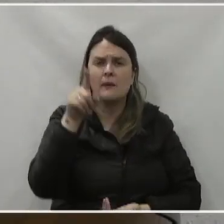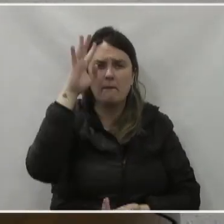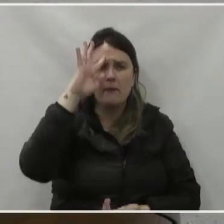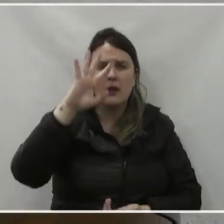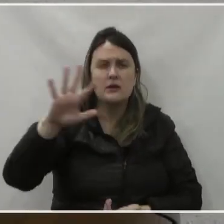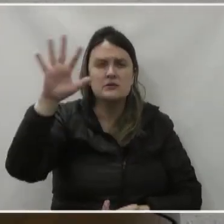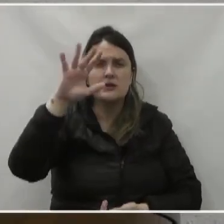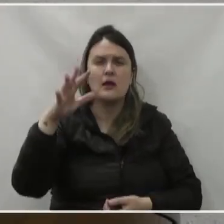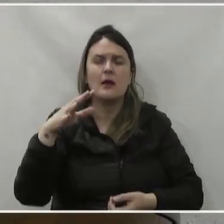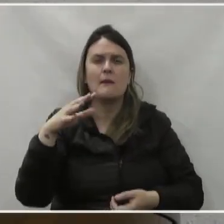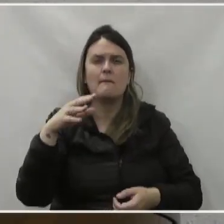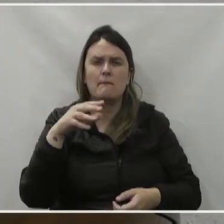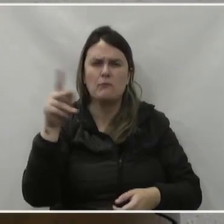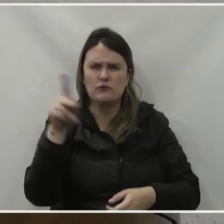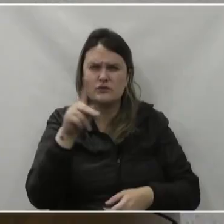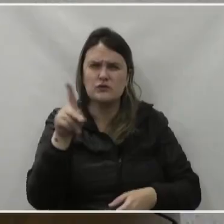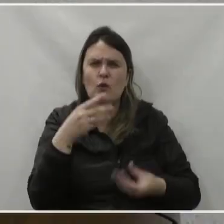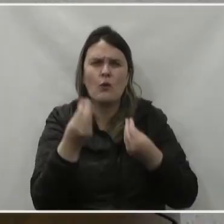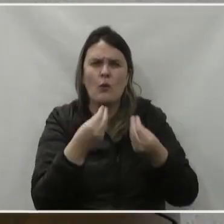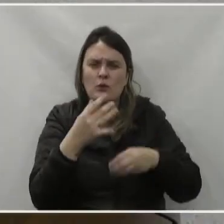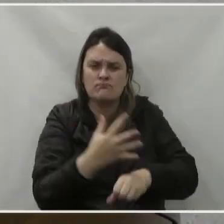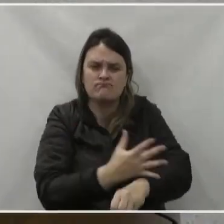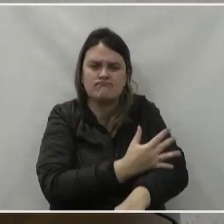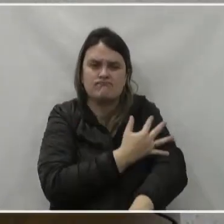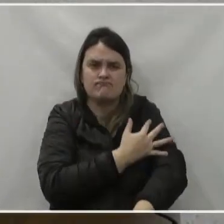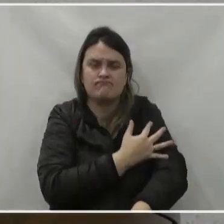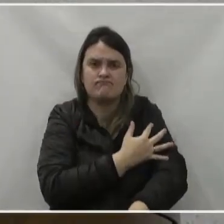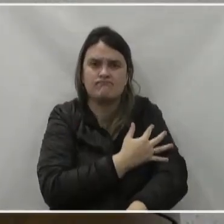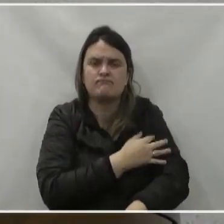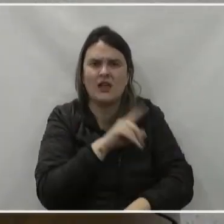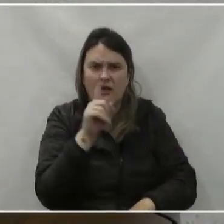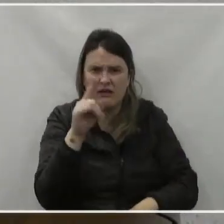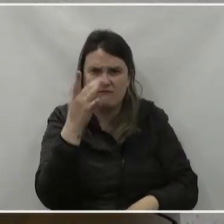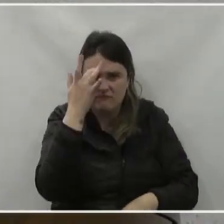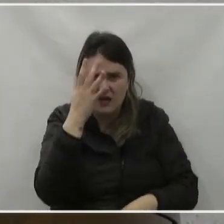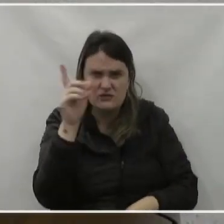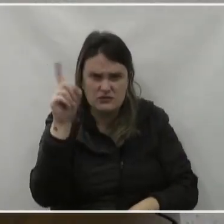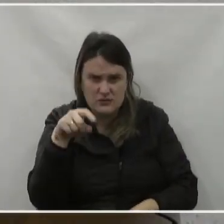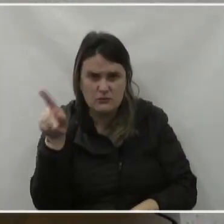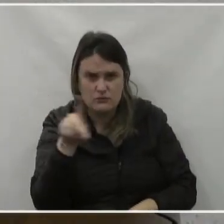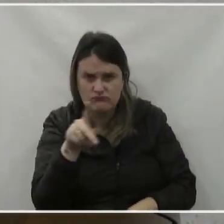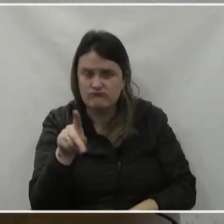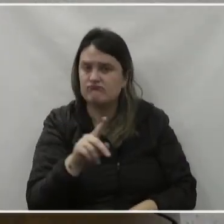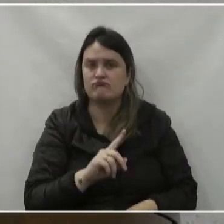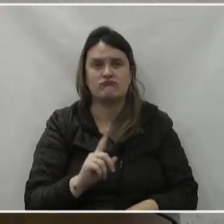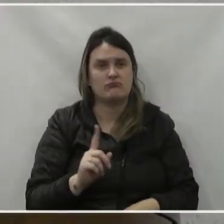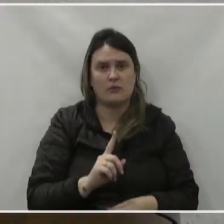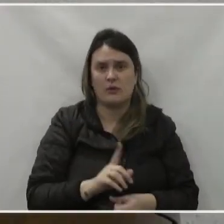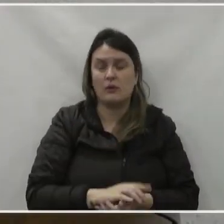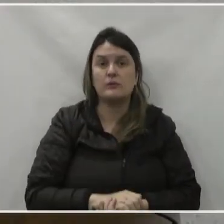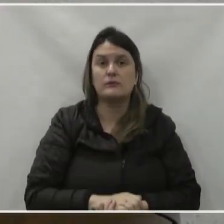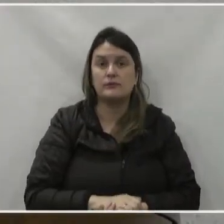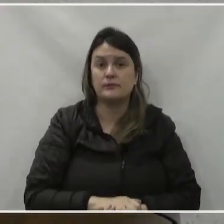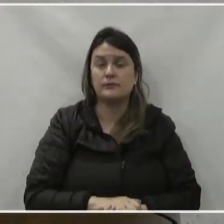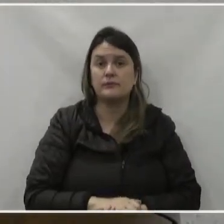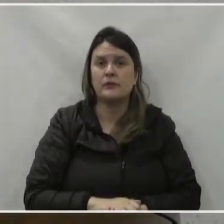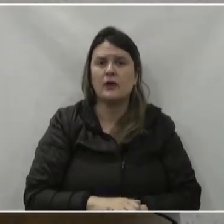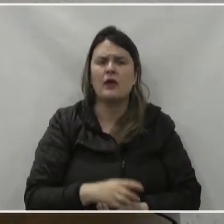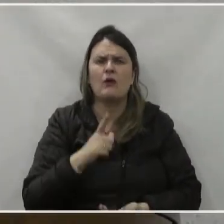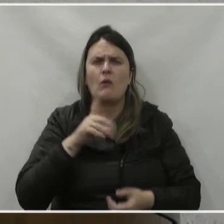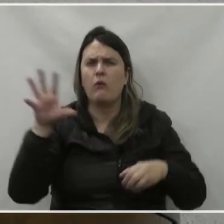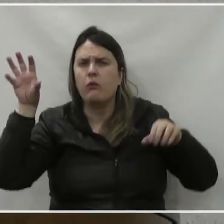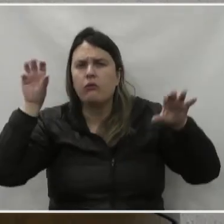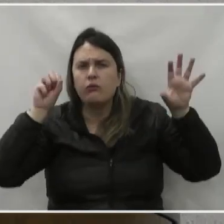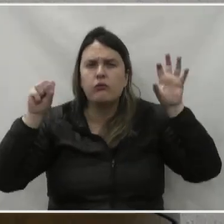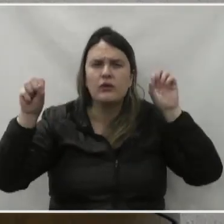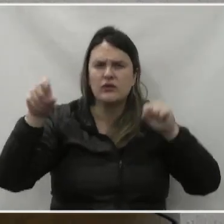Imaginem o emocional dessas pessoas. É fácil ser professor? Não. Tenho ouvido